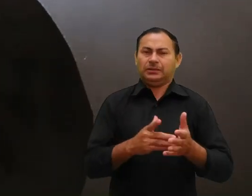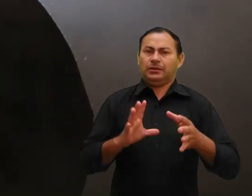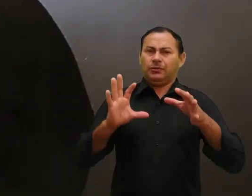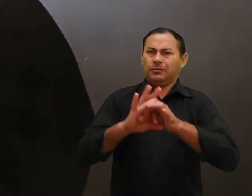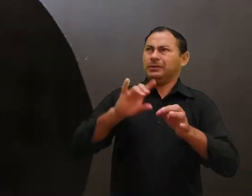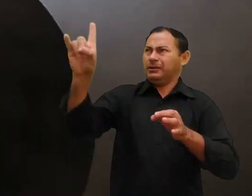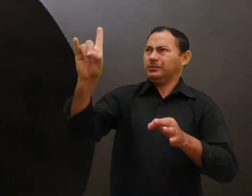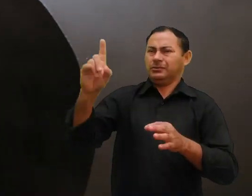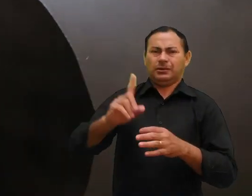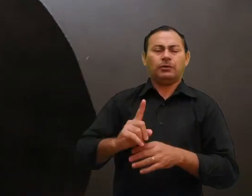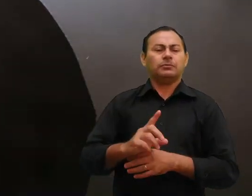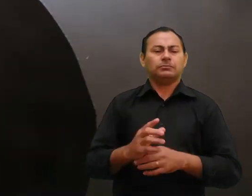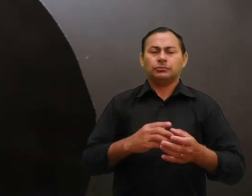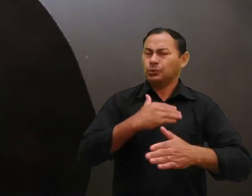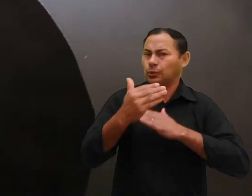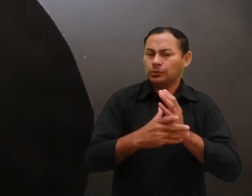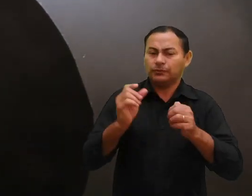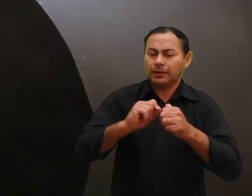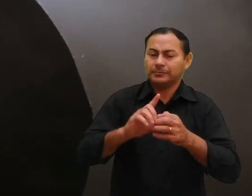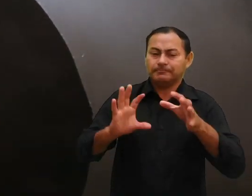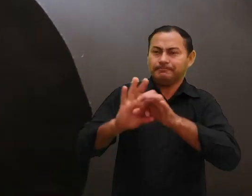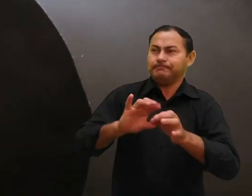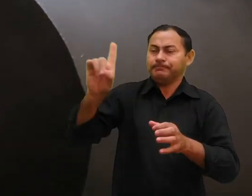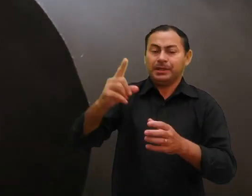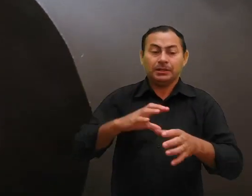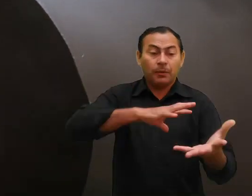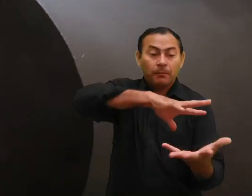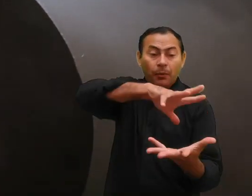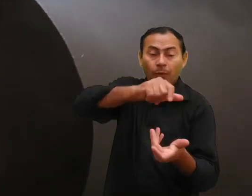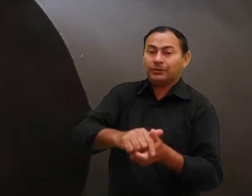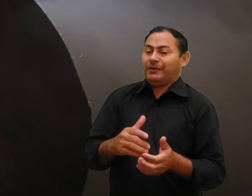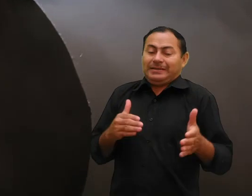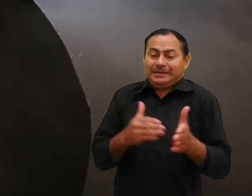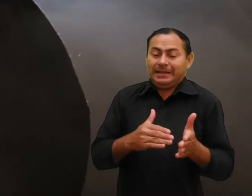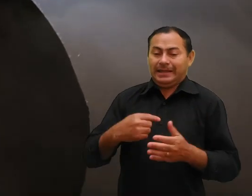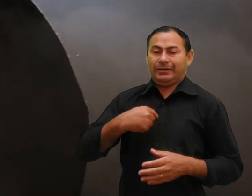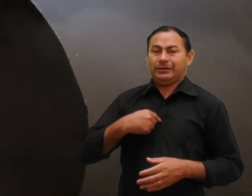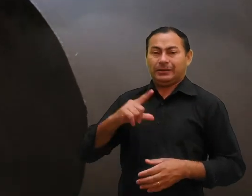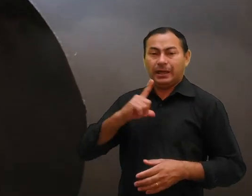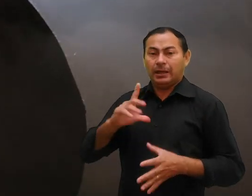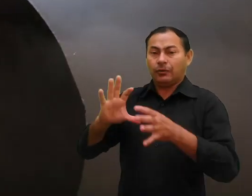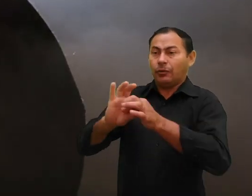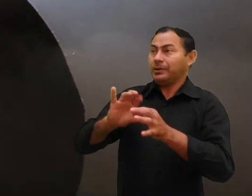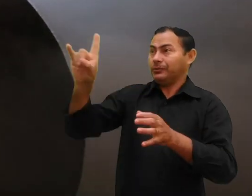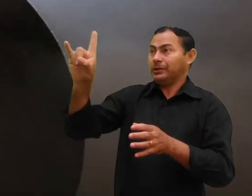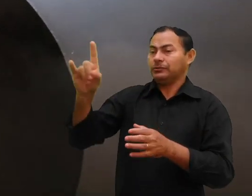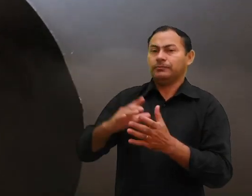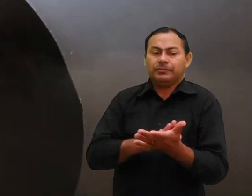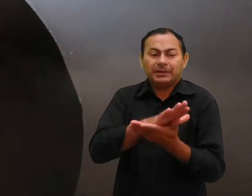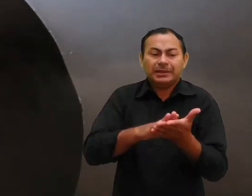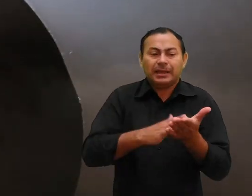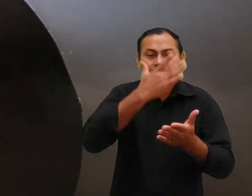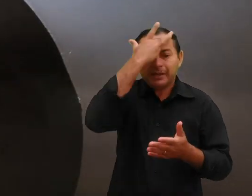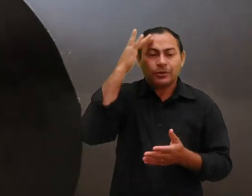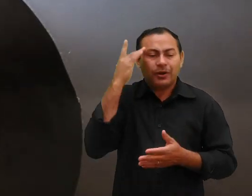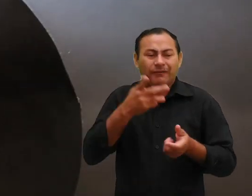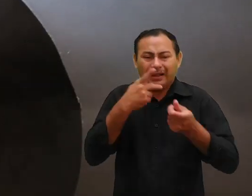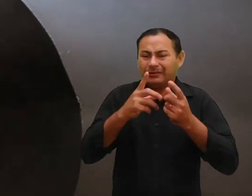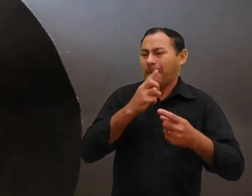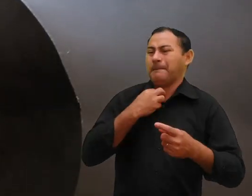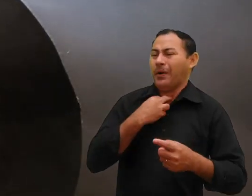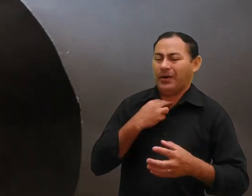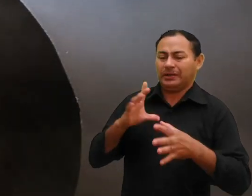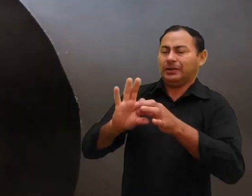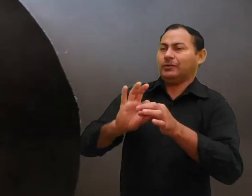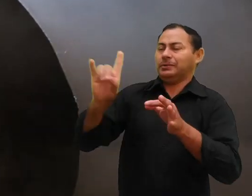ter comunhão com meu Deus. Este mundo não vai me impedir de ter comunhão com Deus. E ninguém no mundo vai me impedir